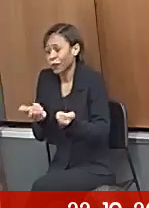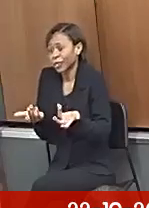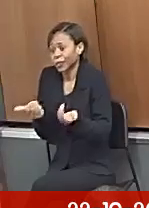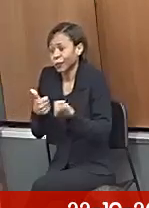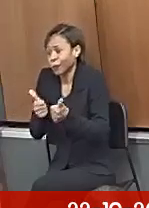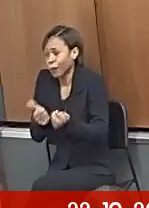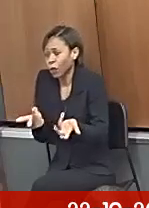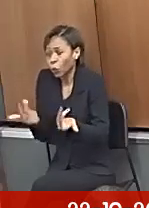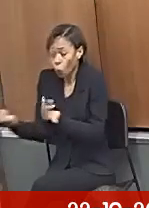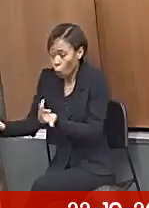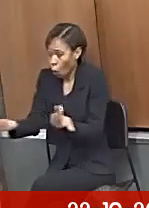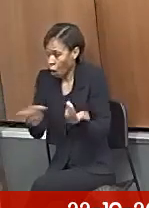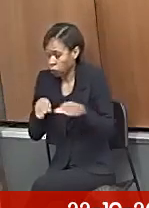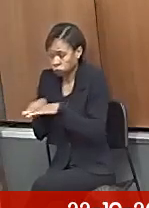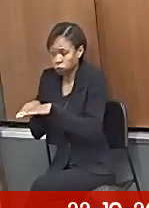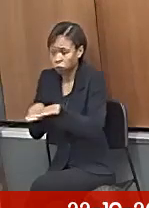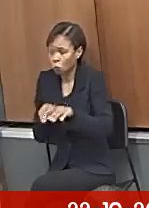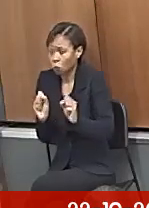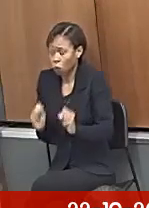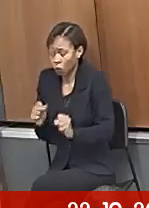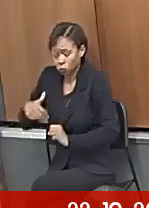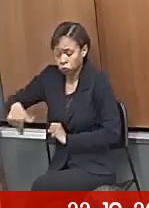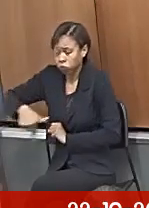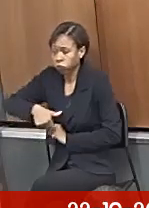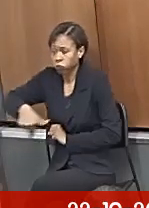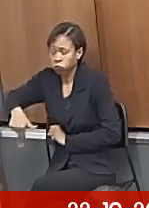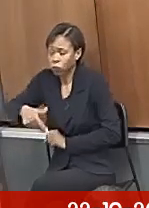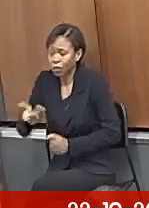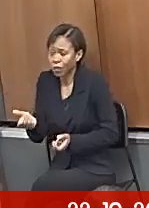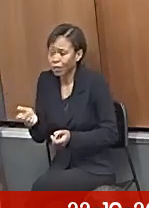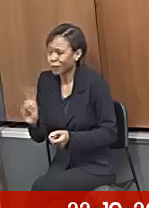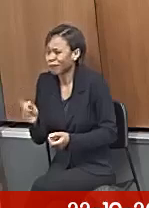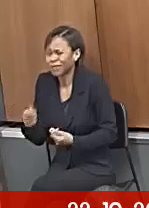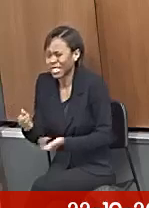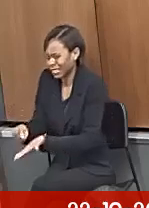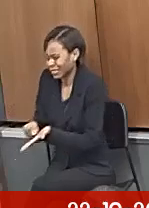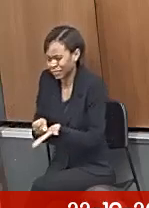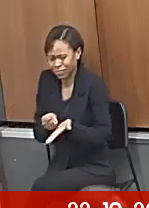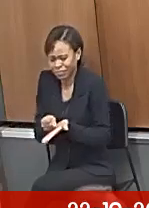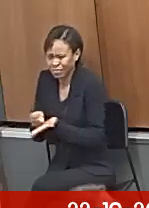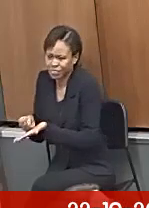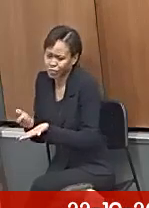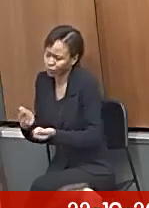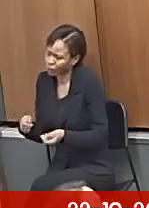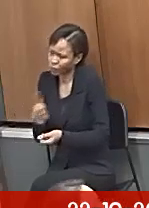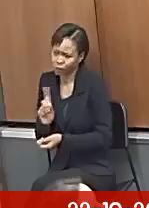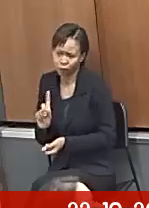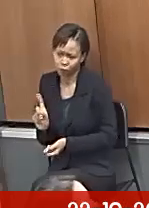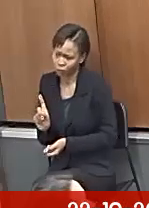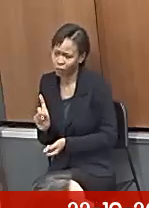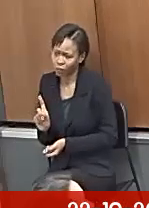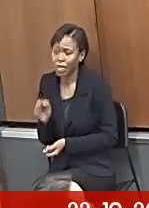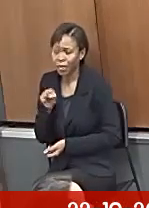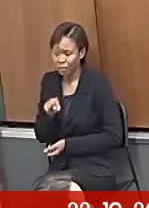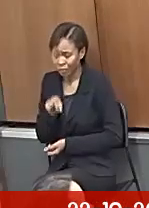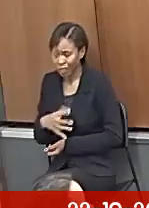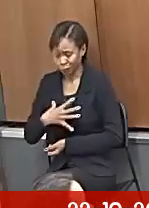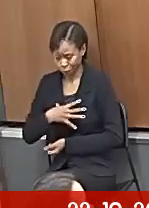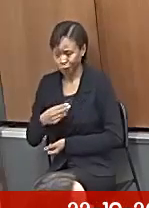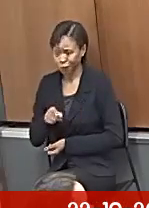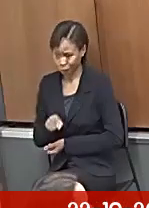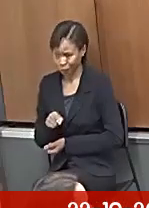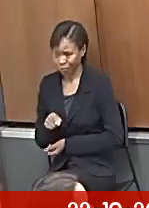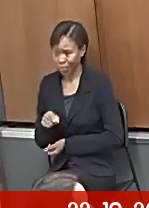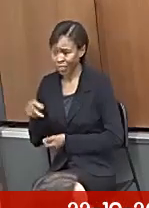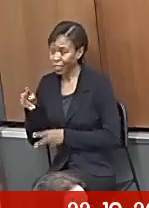possa se locomover por onde ela quiser, sem ter que pedir tanta ajuda, concessão, permissão. Para que a sua presença